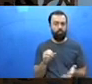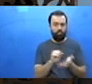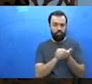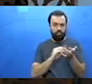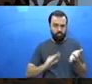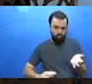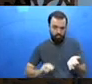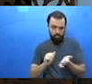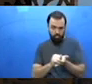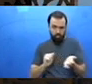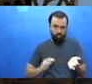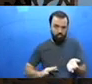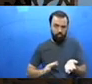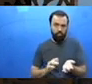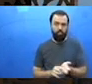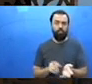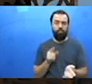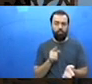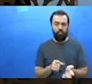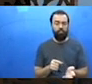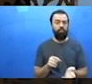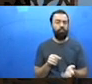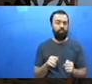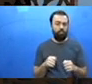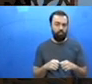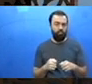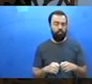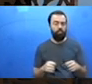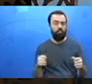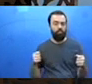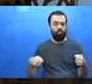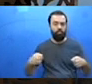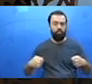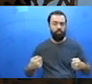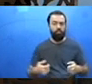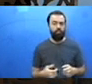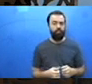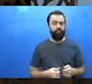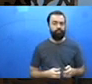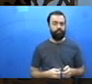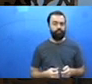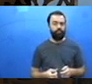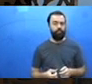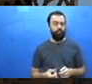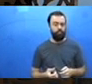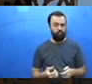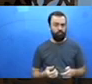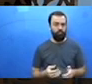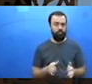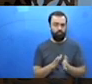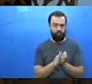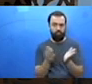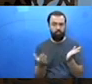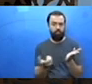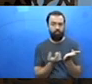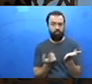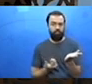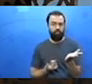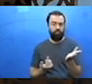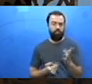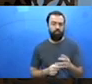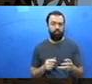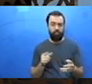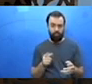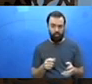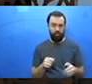atividades que é para vocês estão realizando, né, na apostila, né, lá no site. Então,